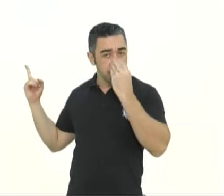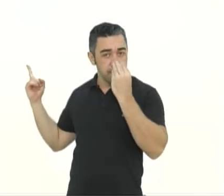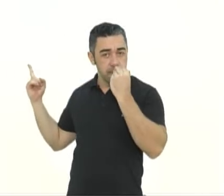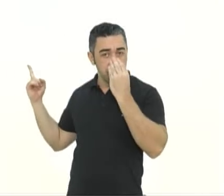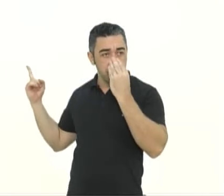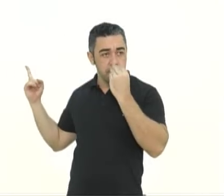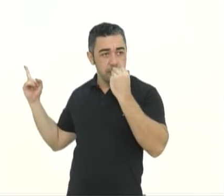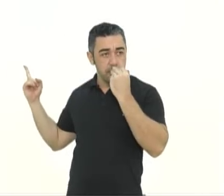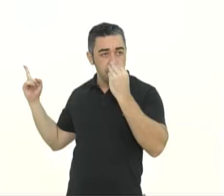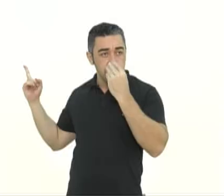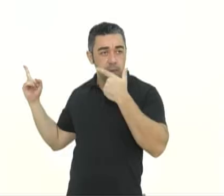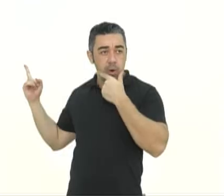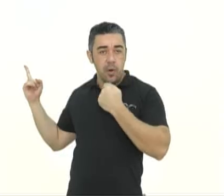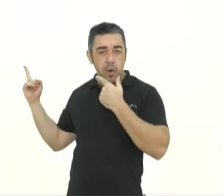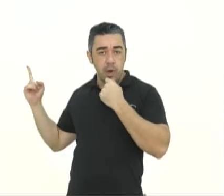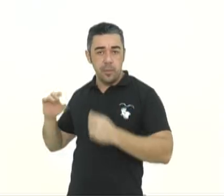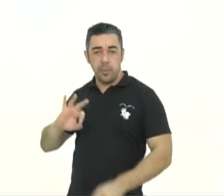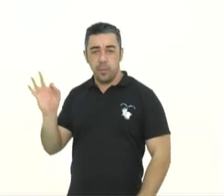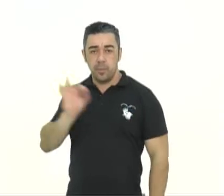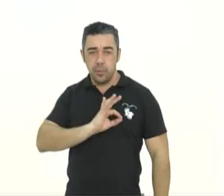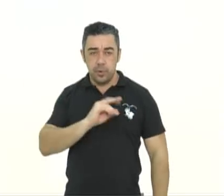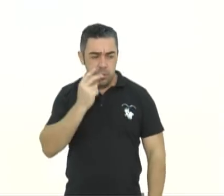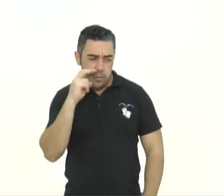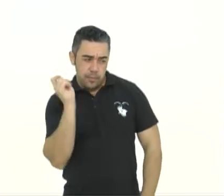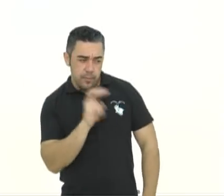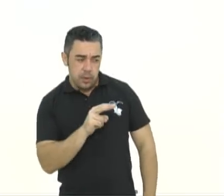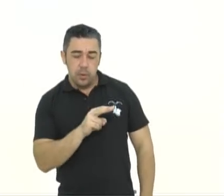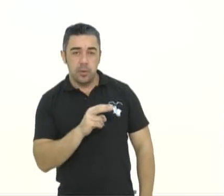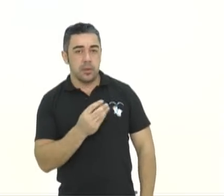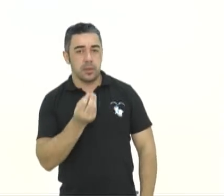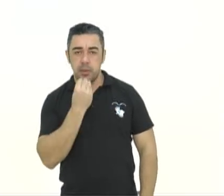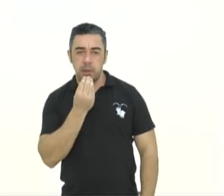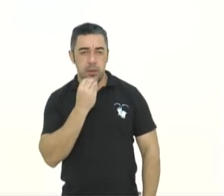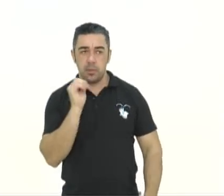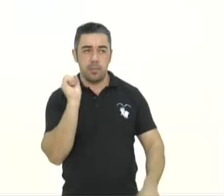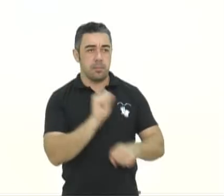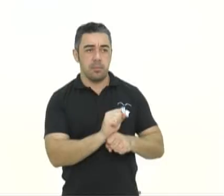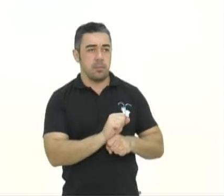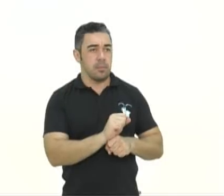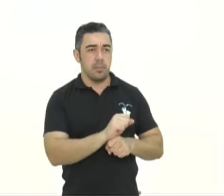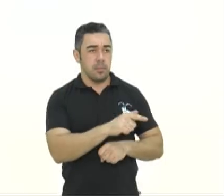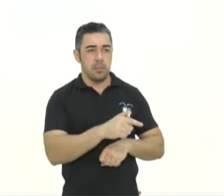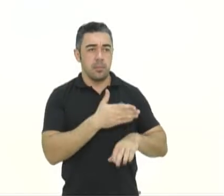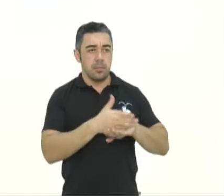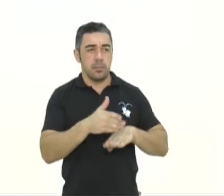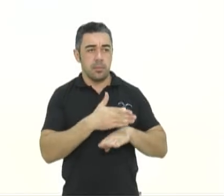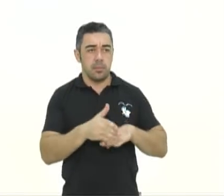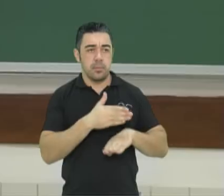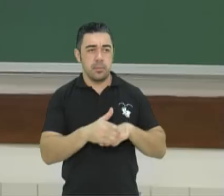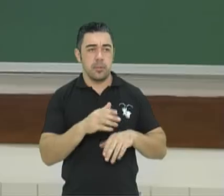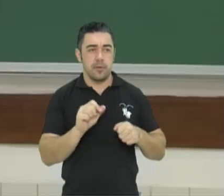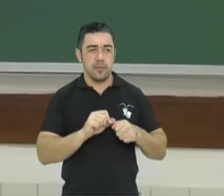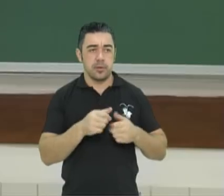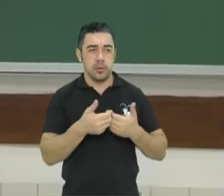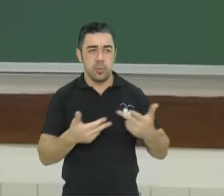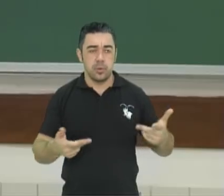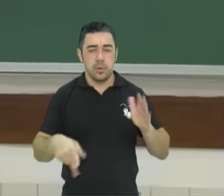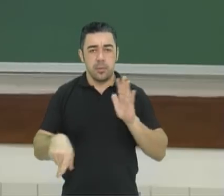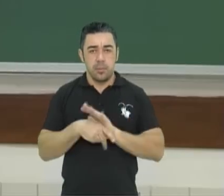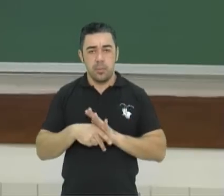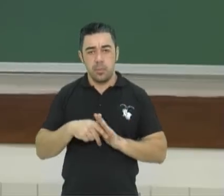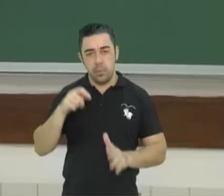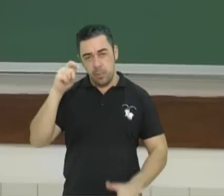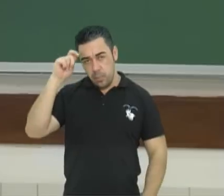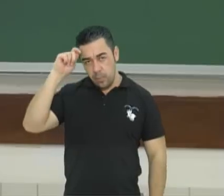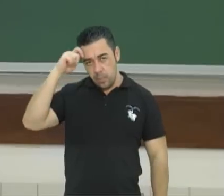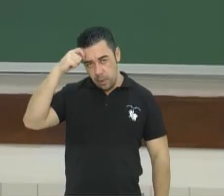Augusto Yarly, a gente tem um policial aqui, né, nessa tentativa de coibir a prática de atividades de origem africana. Então, é uma obra